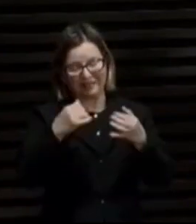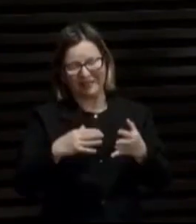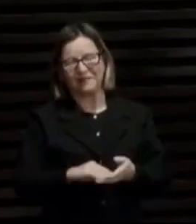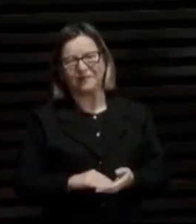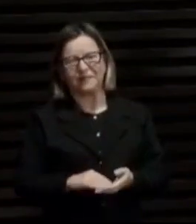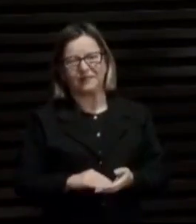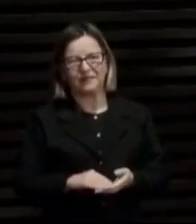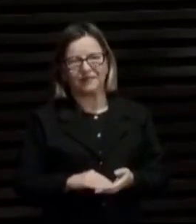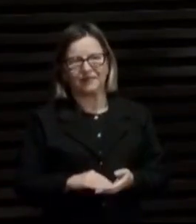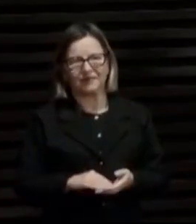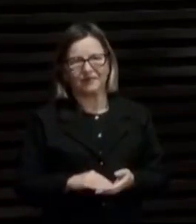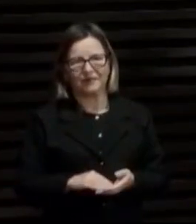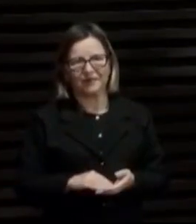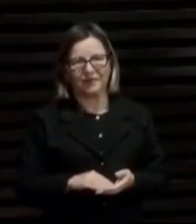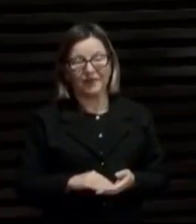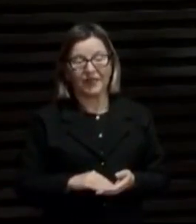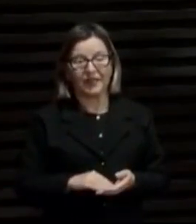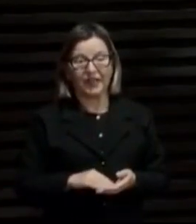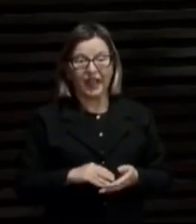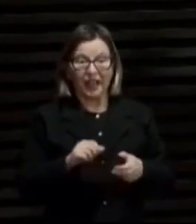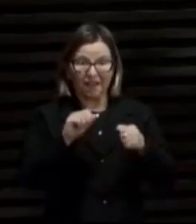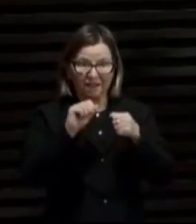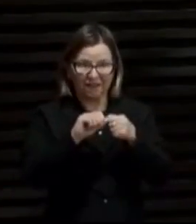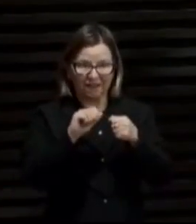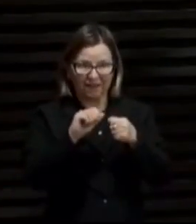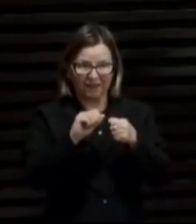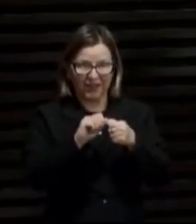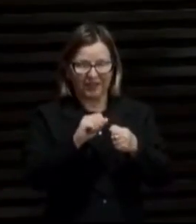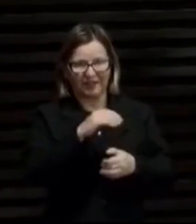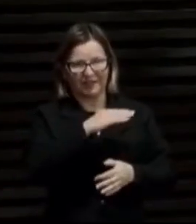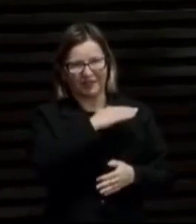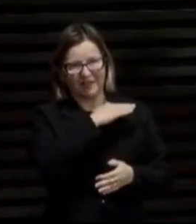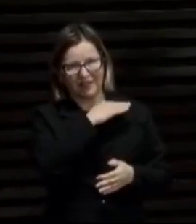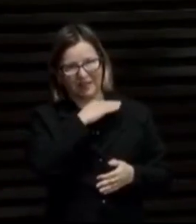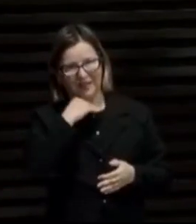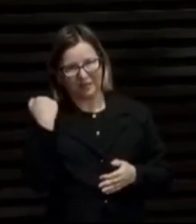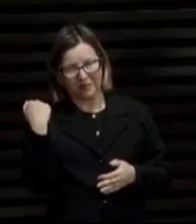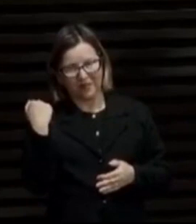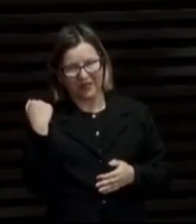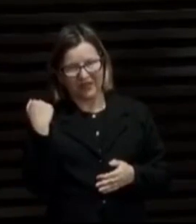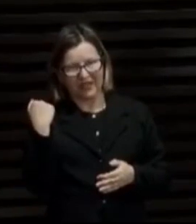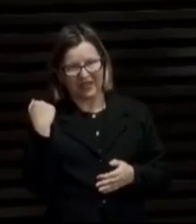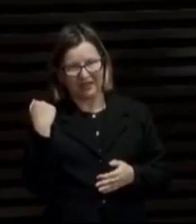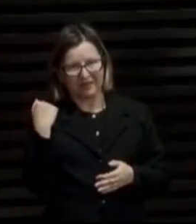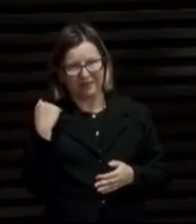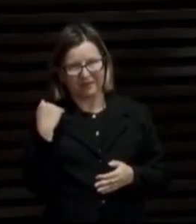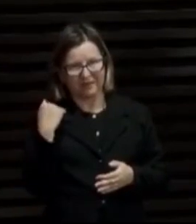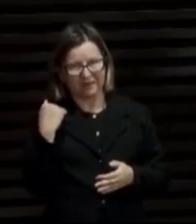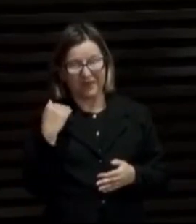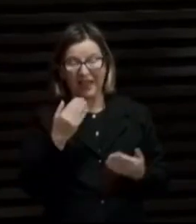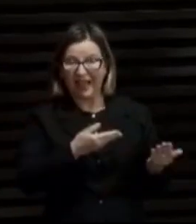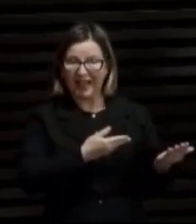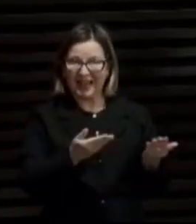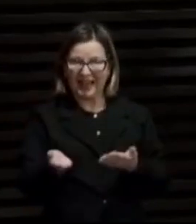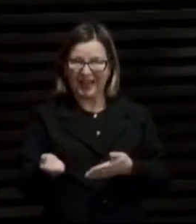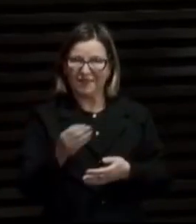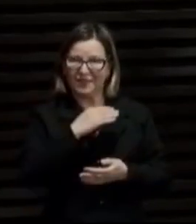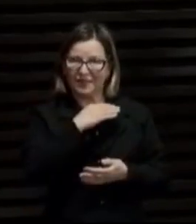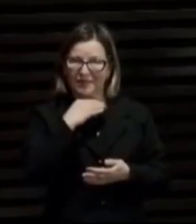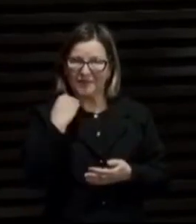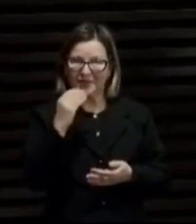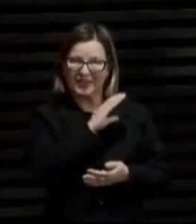Fazei, pois, morrer, é mortificar. É isso aqui, levando o morrer de Cristo. Isso é vida